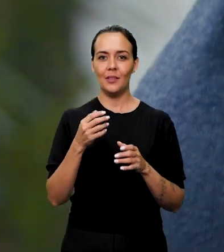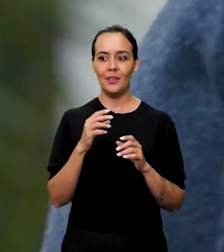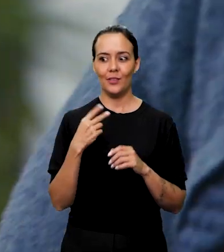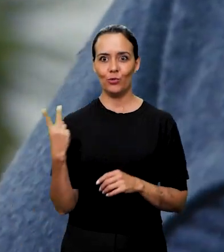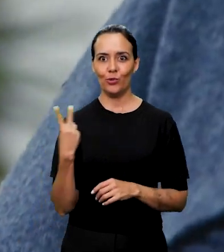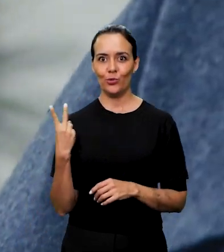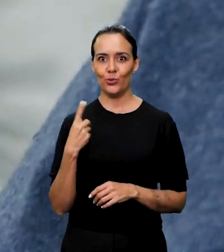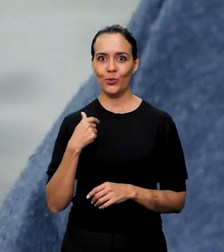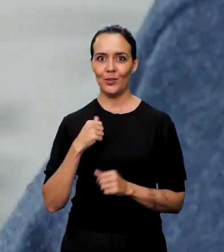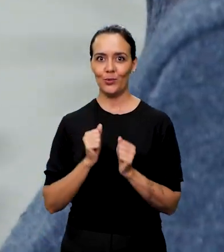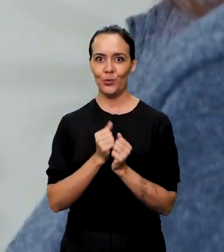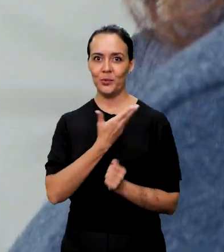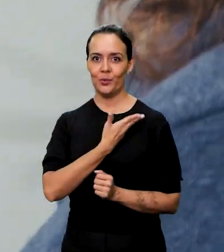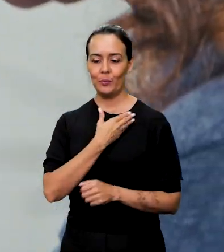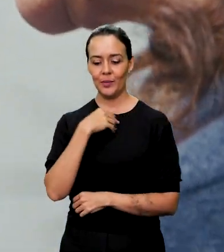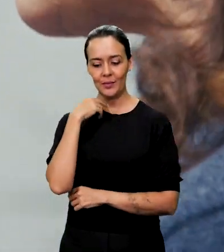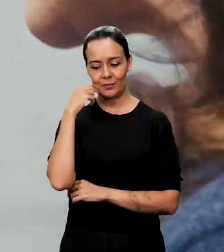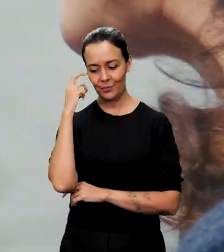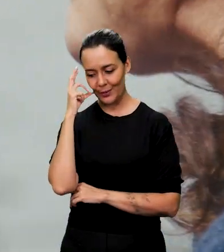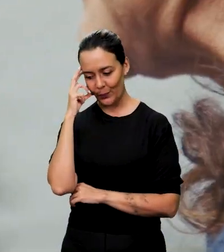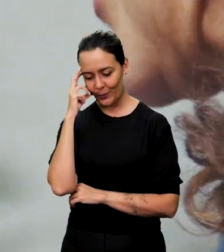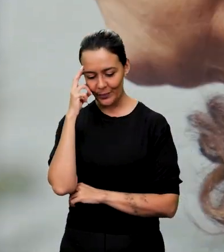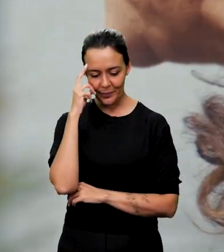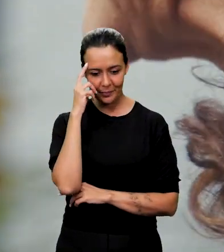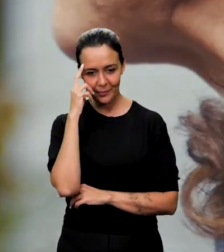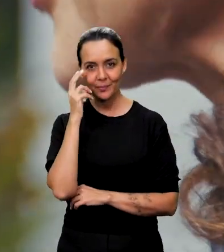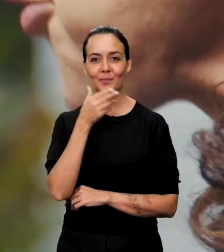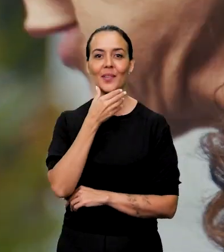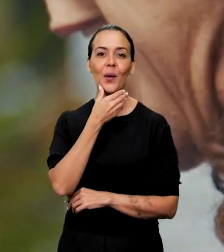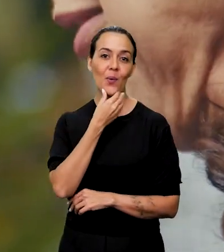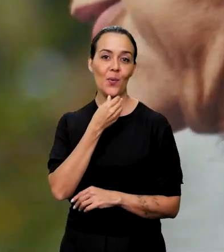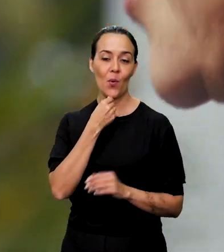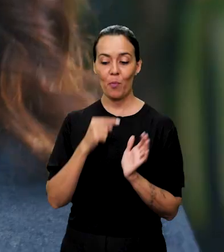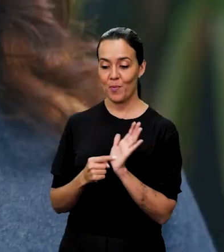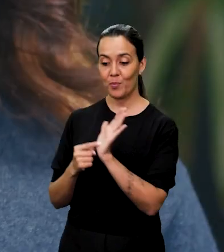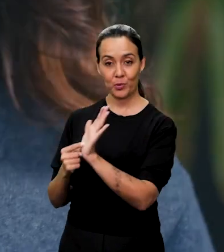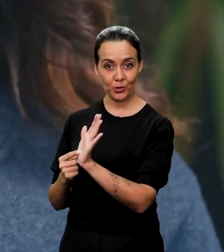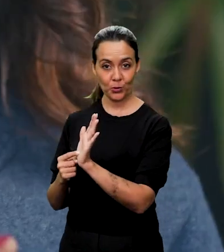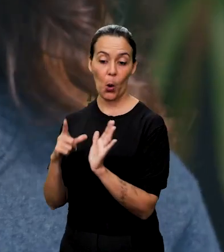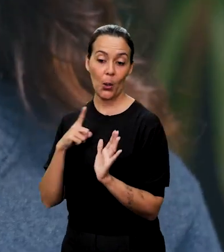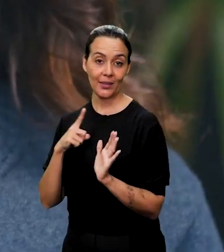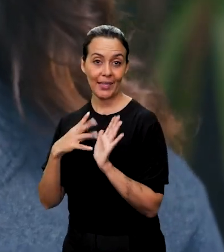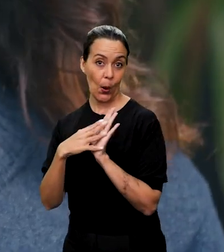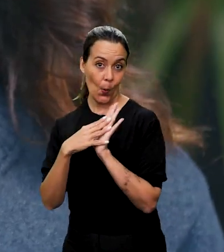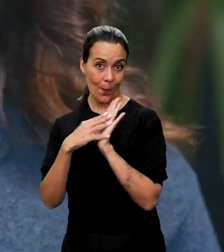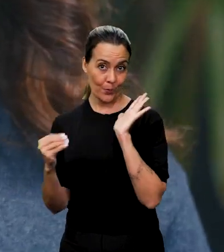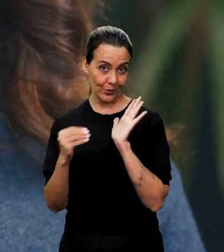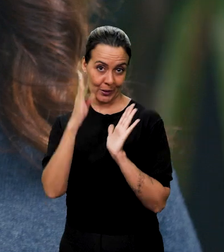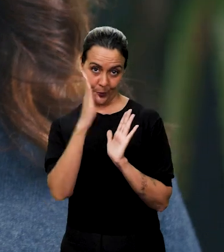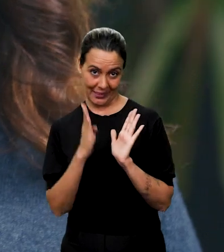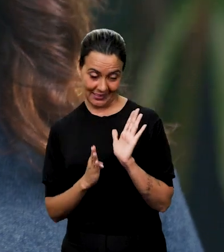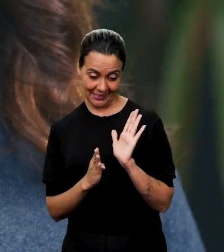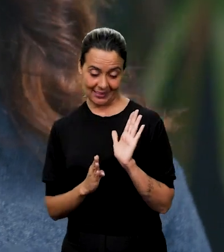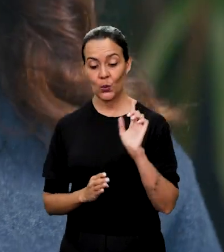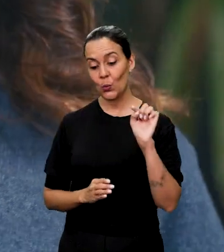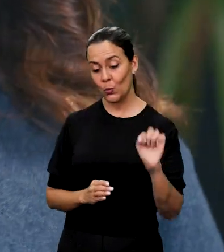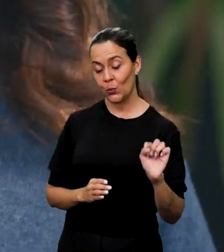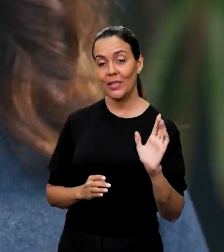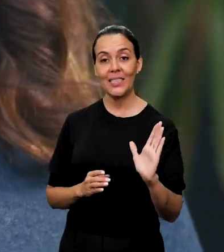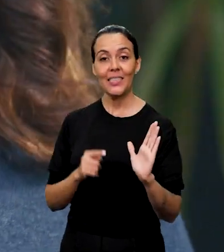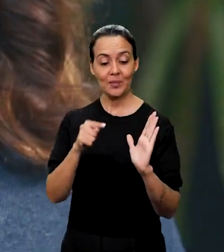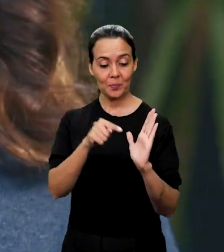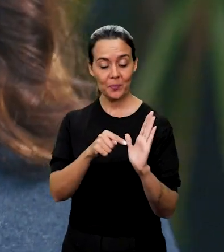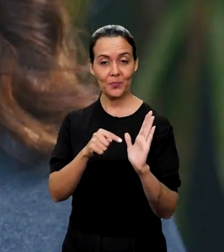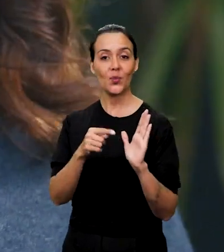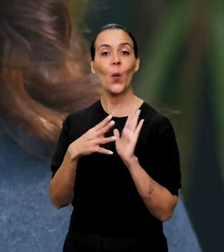constrangida. Aí ele pediu pra gente experimentar um modelo nacional. Experimentar era colocar a mão. E um modelo importado. E aí eu me